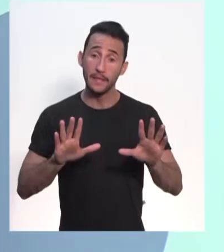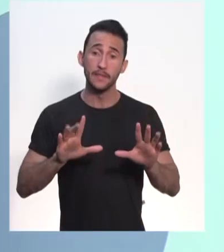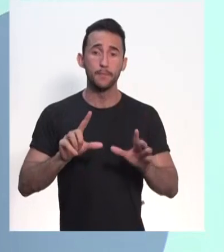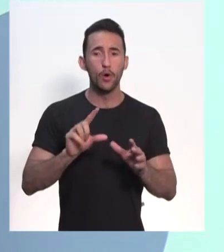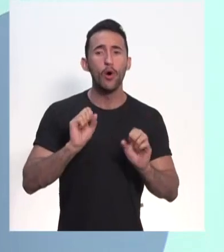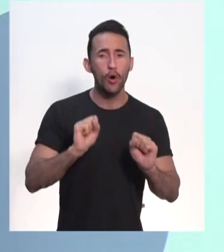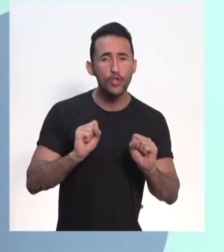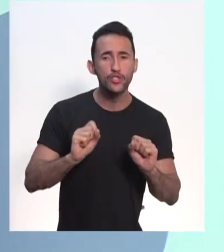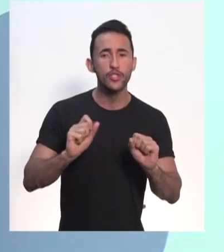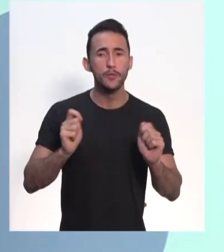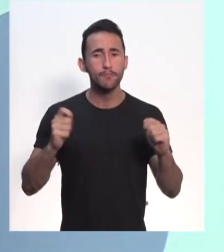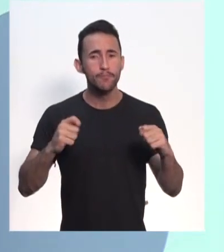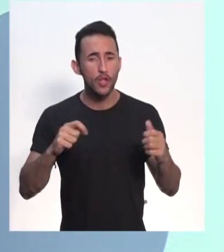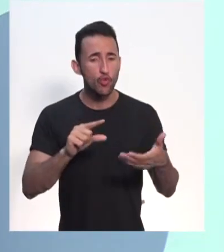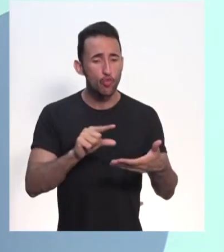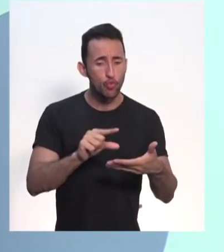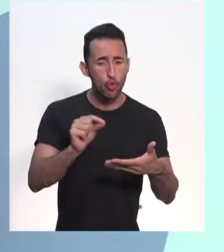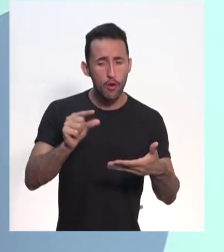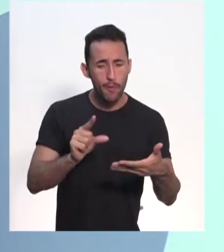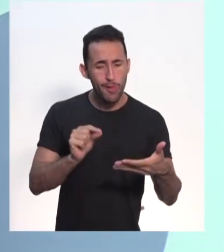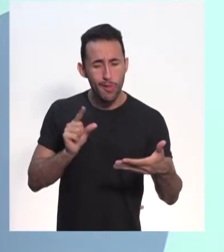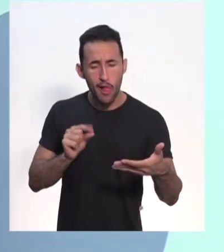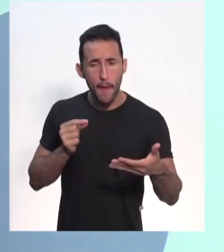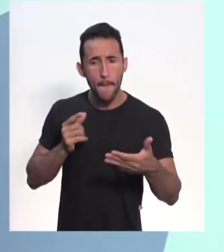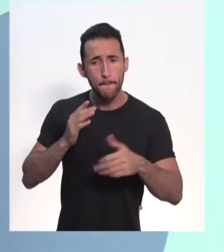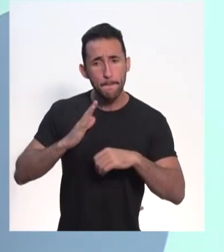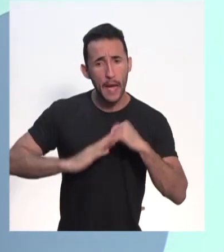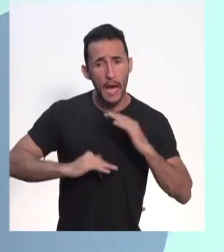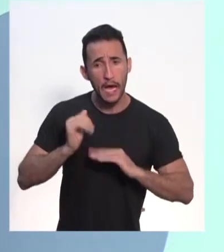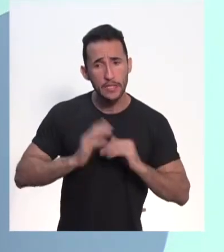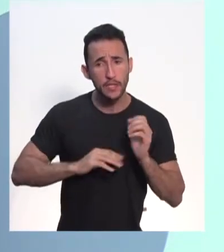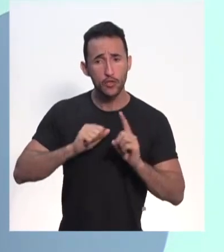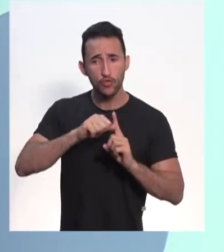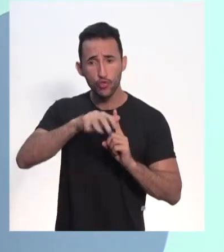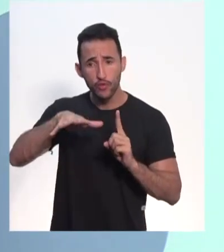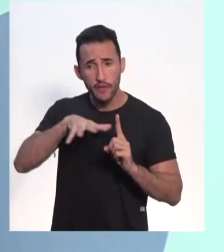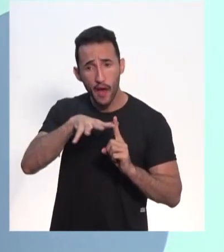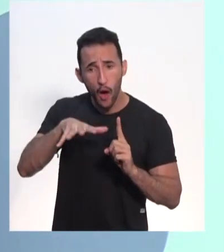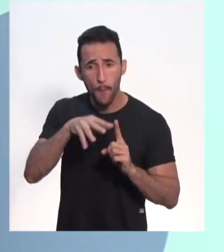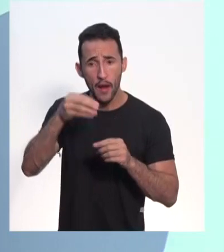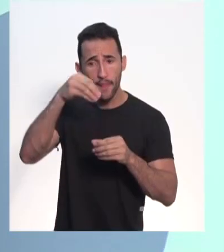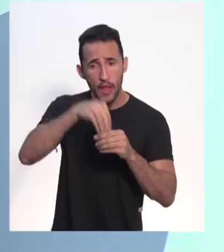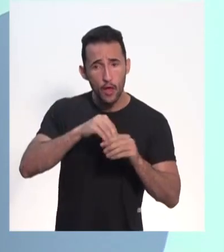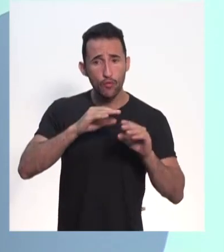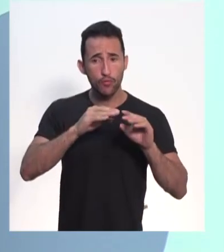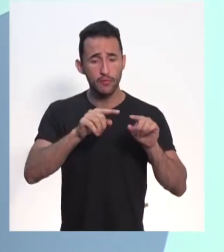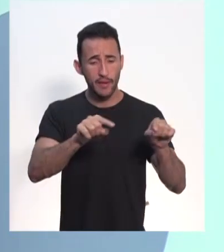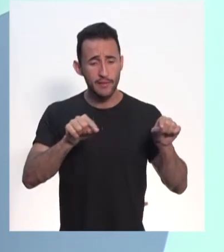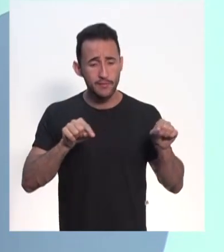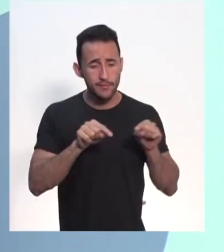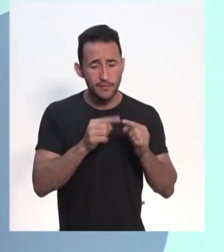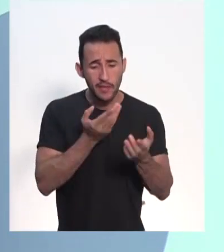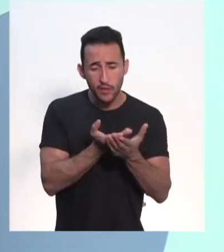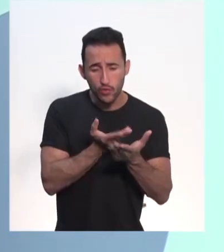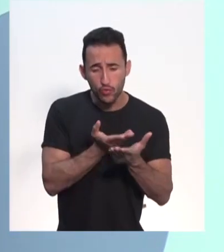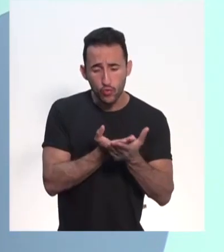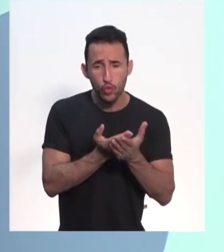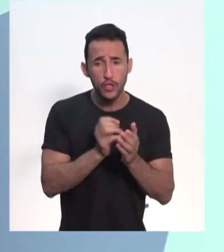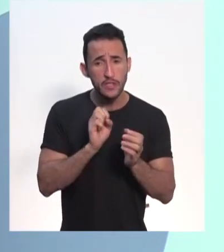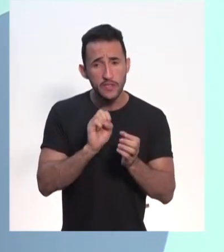neste momento, com técnicas de leitura, que são muito importantes para, às